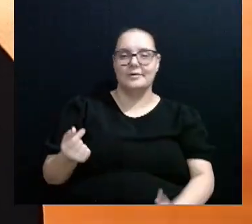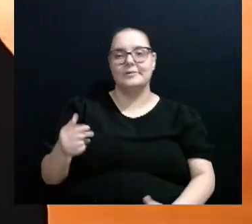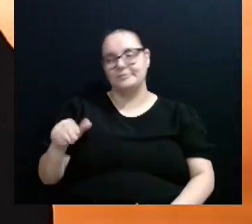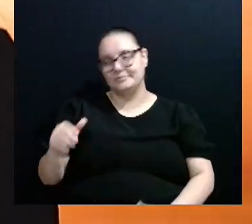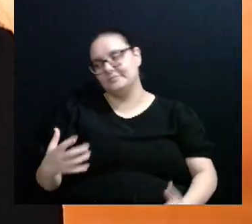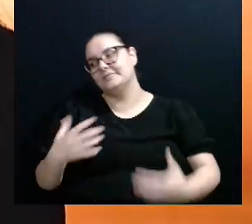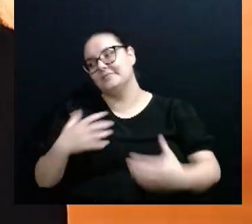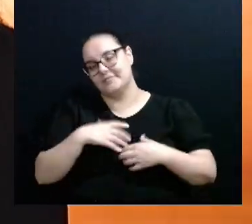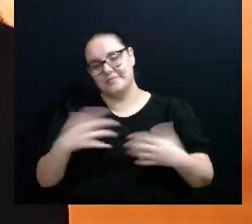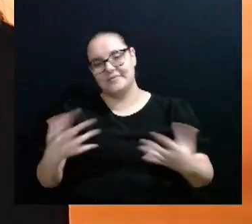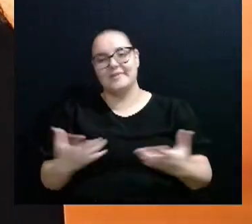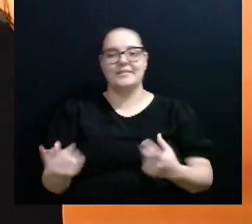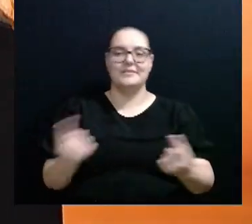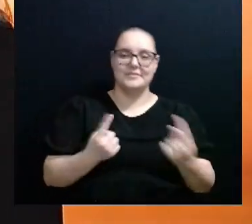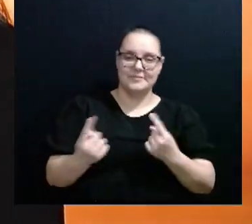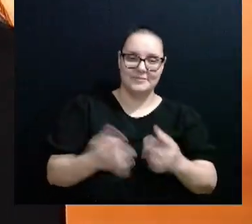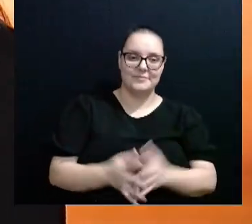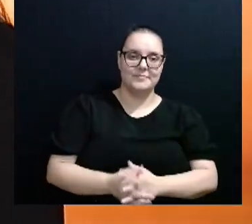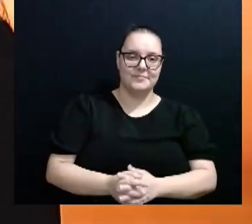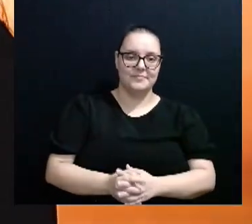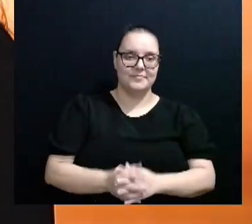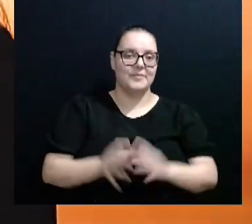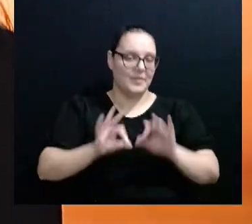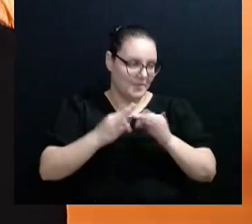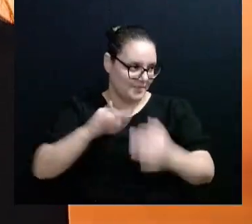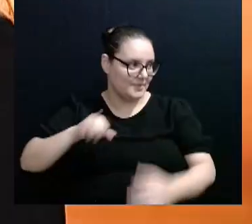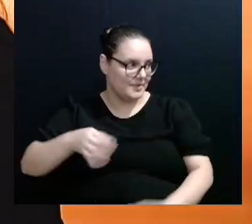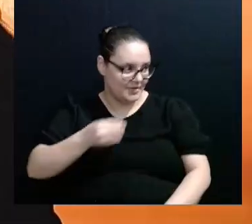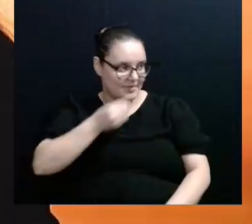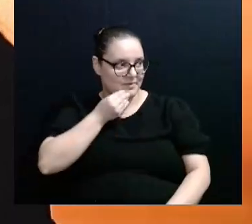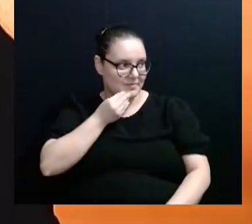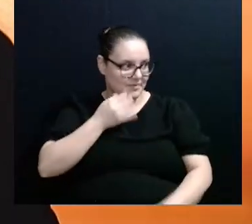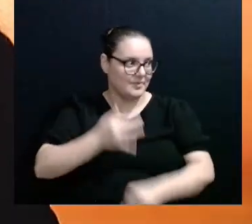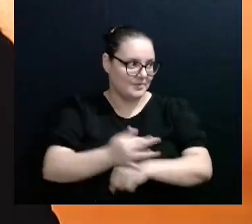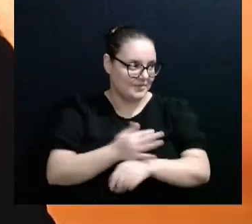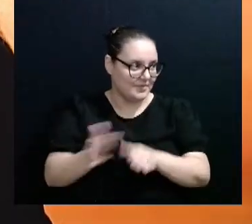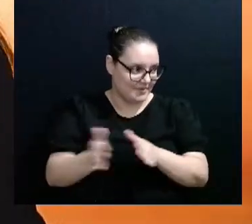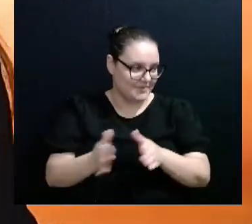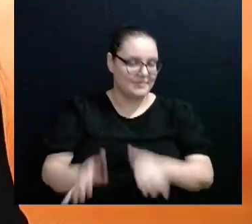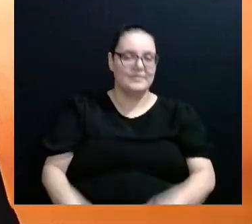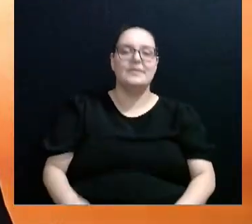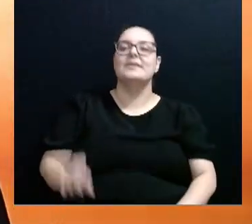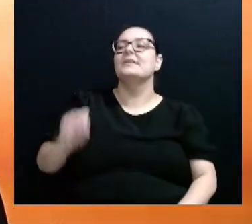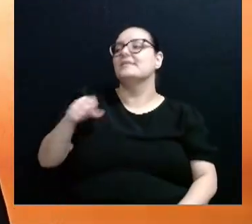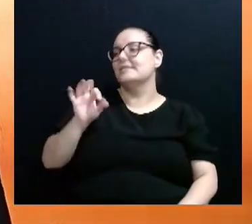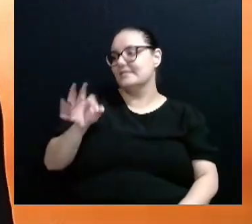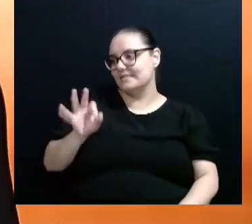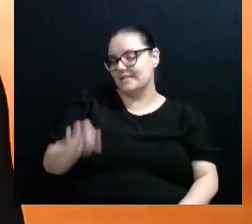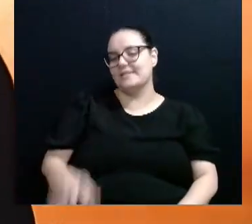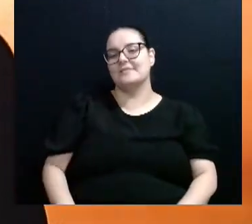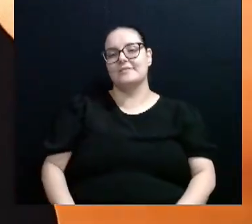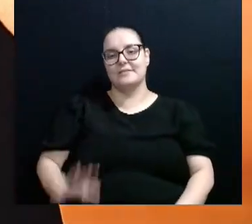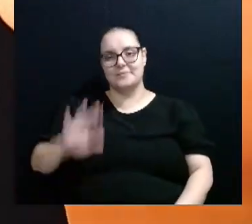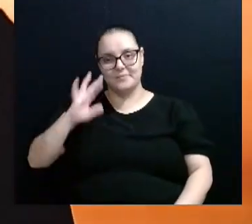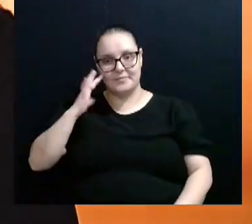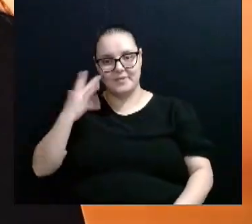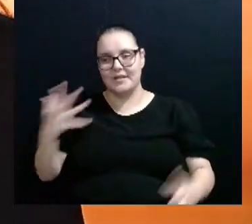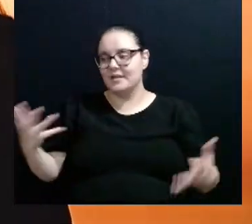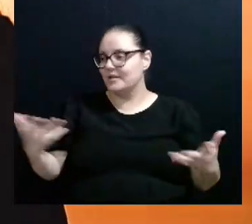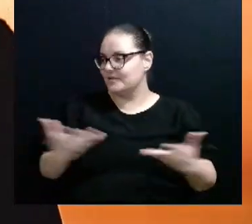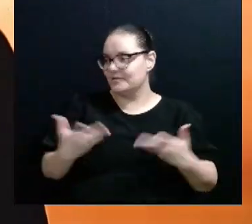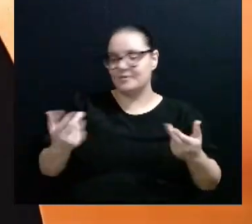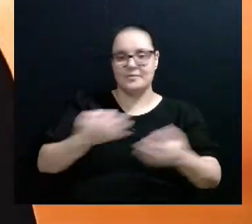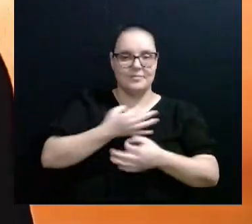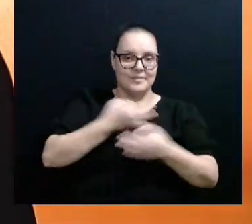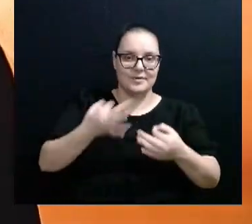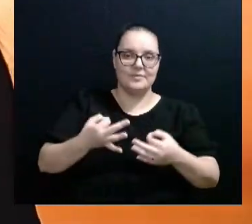vir. É para as famílias aproveitarem esse período de férias, né? Esse restinho de férias, né, secretária? Exatamente, eu acho que é uma maravilhosa forma, né? O teatro é uma